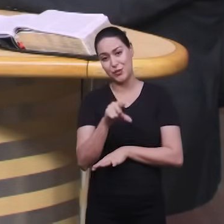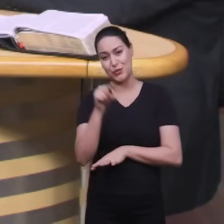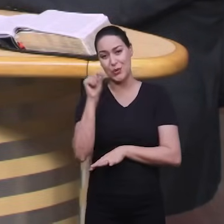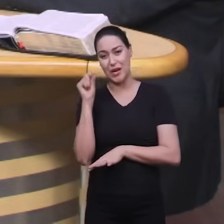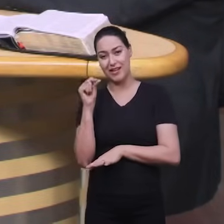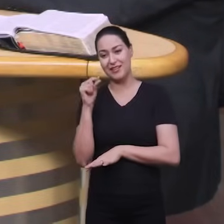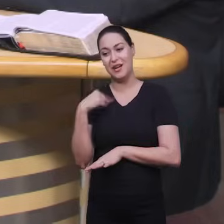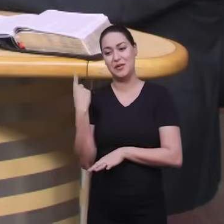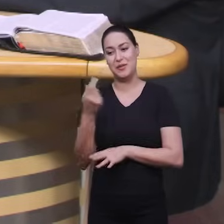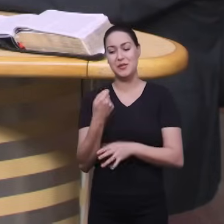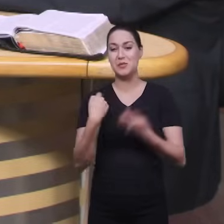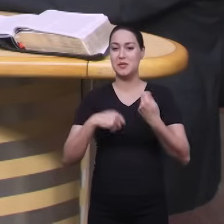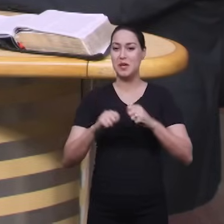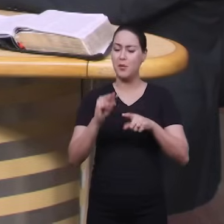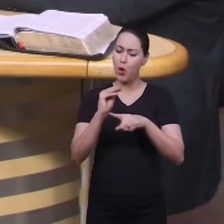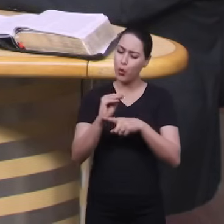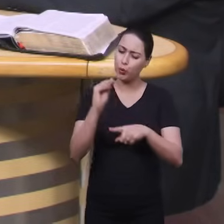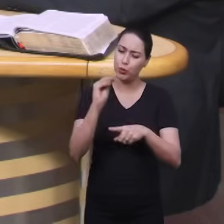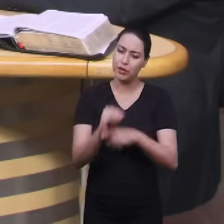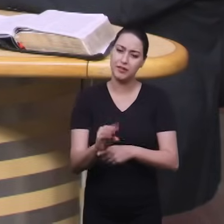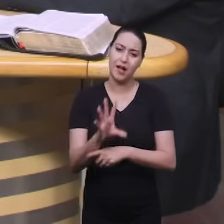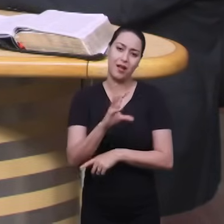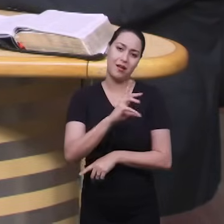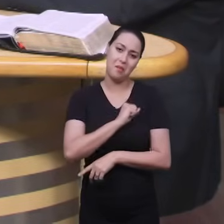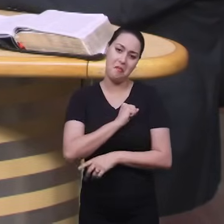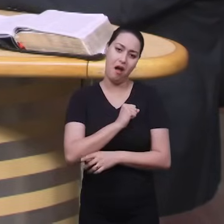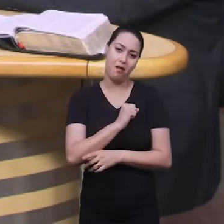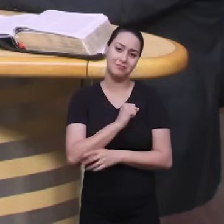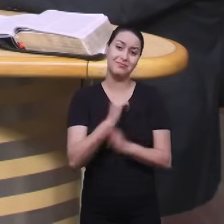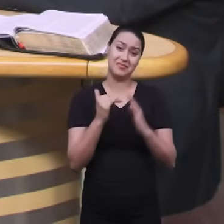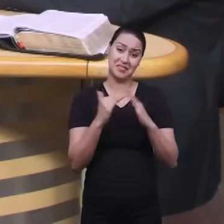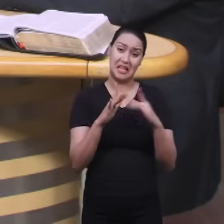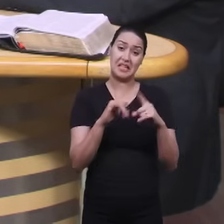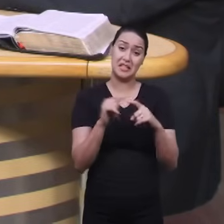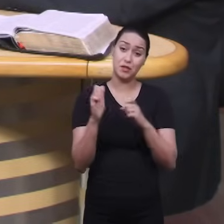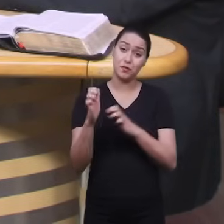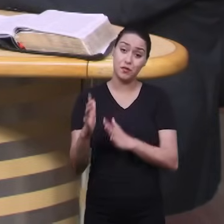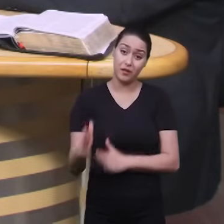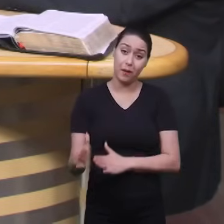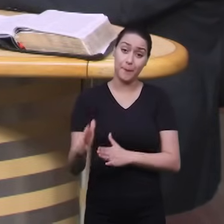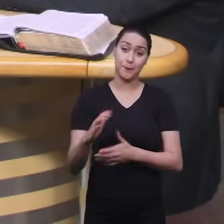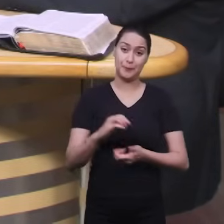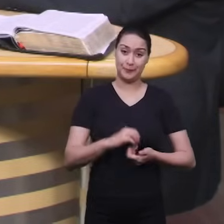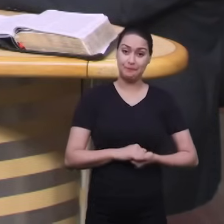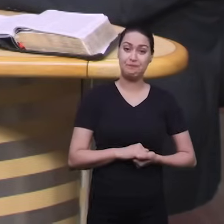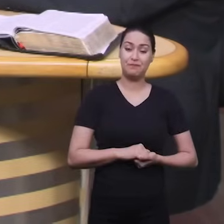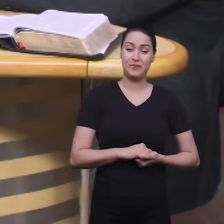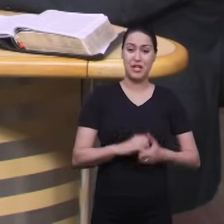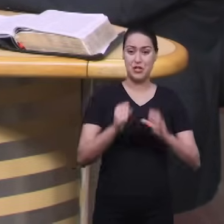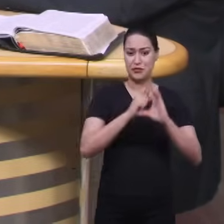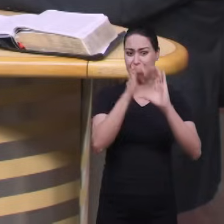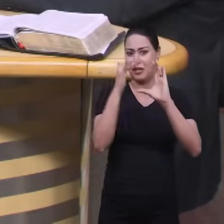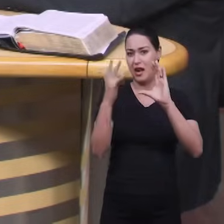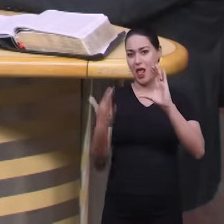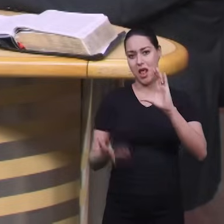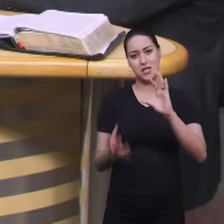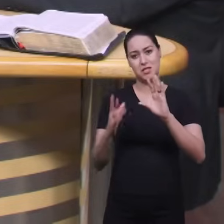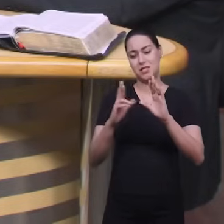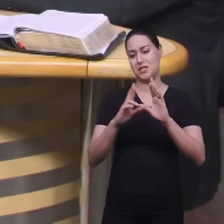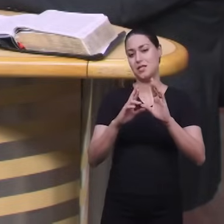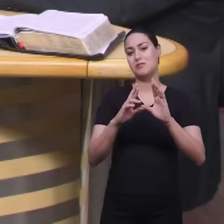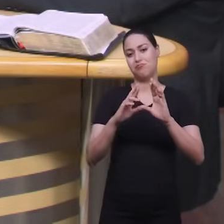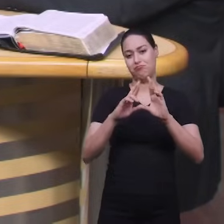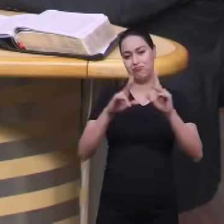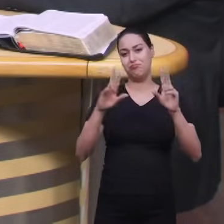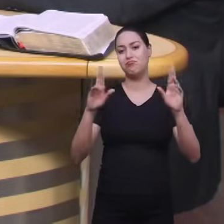cuidar dela Essa Rebeca aqui Aqui Nós entramos nos detalhes aqui nós vamos ver várias características que